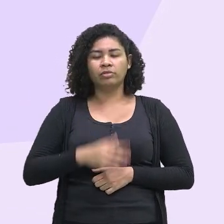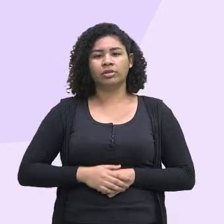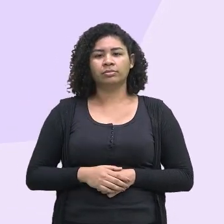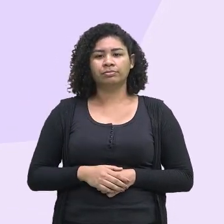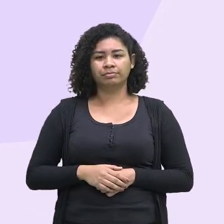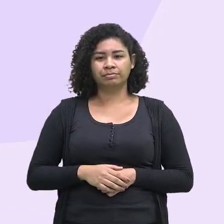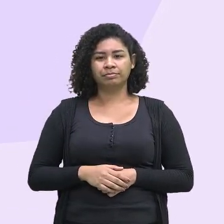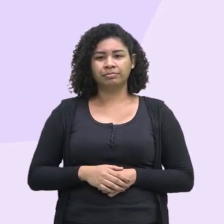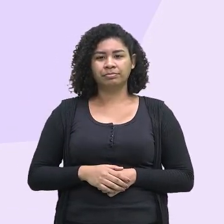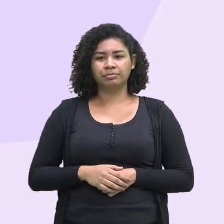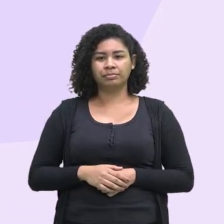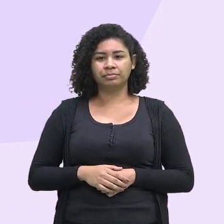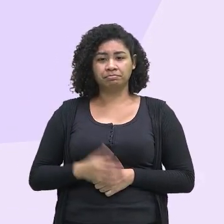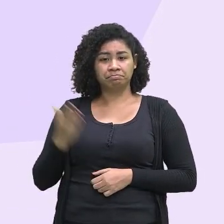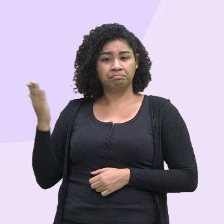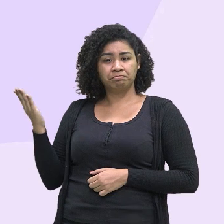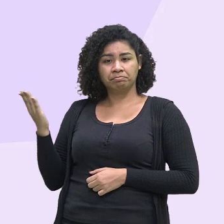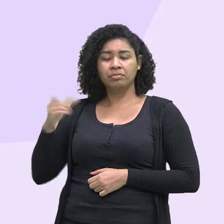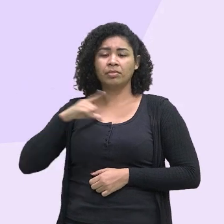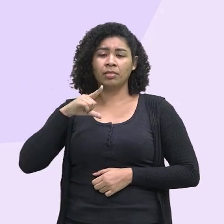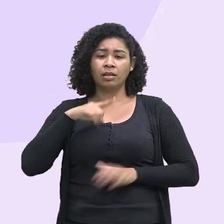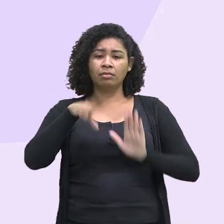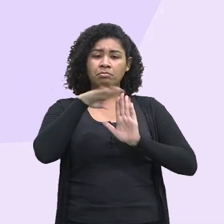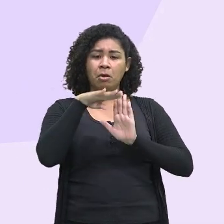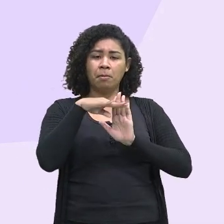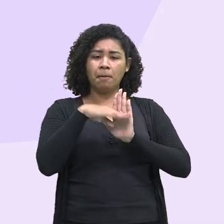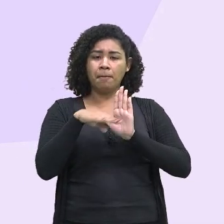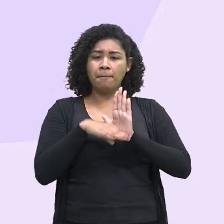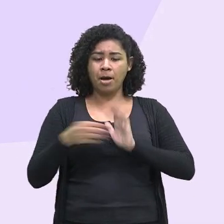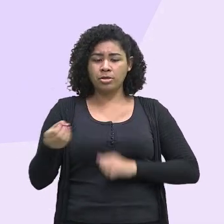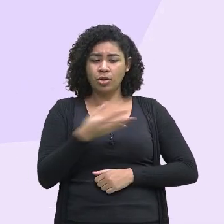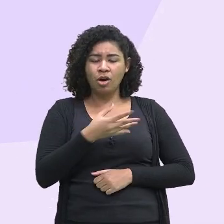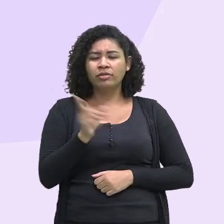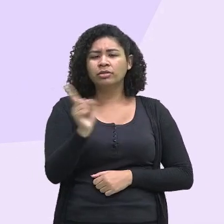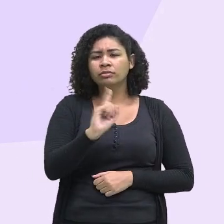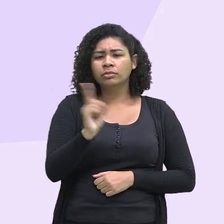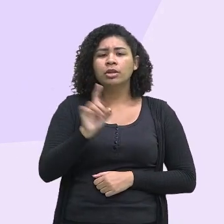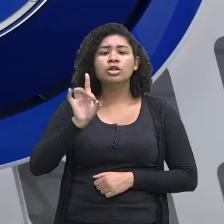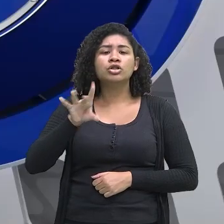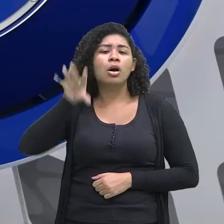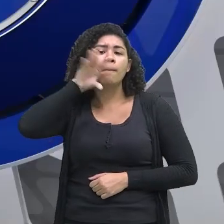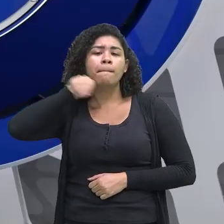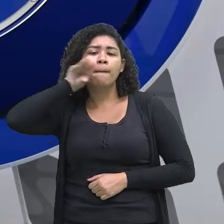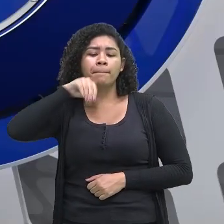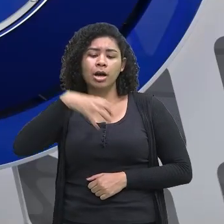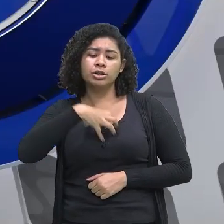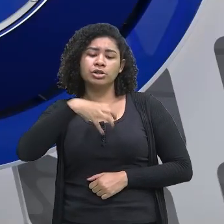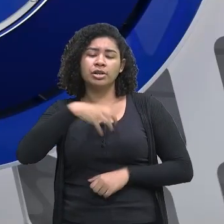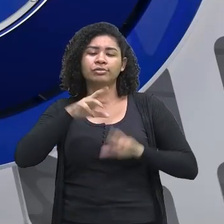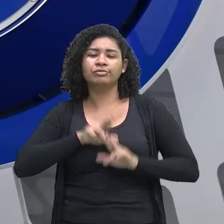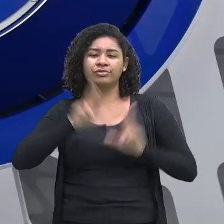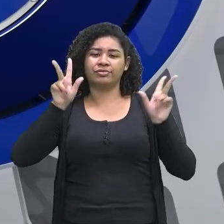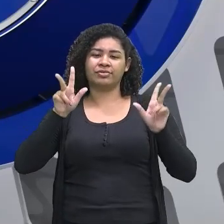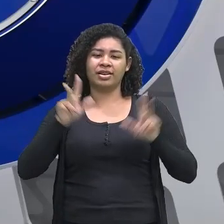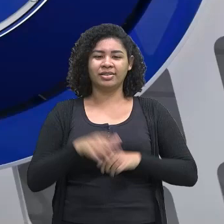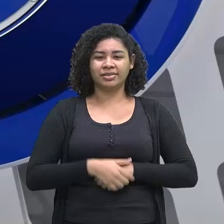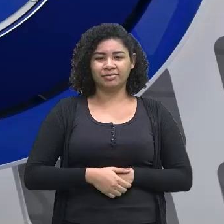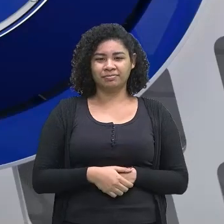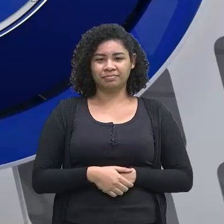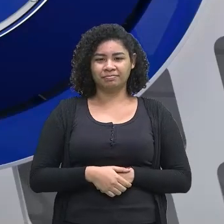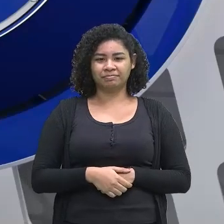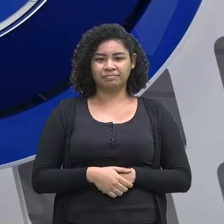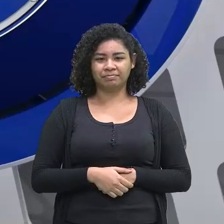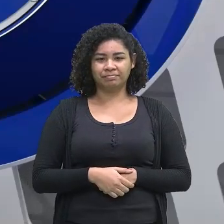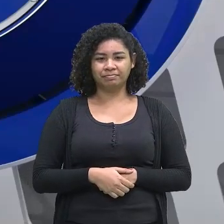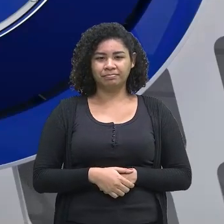gramática, sintaxe, dentre outros fatores. Eles apenas apresentam uma fala em comum. Então, aí, como a gente viu, a síndrome